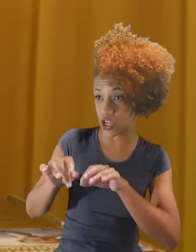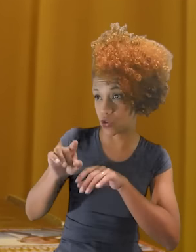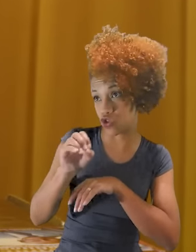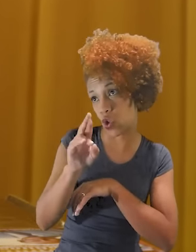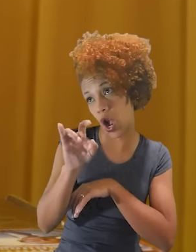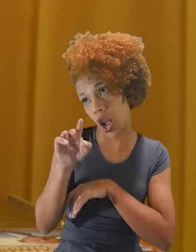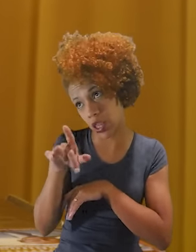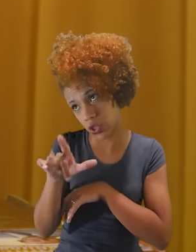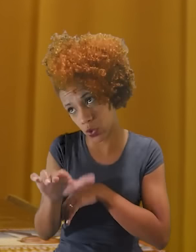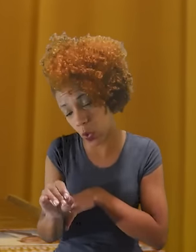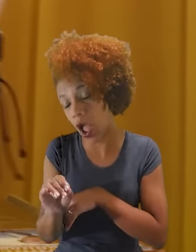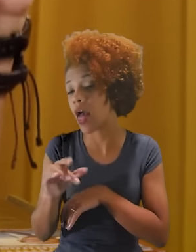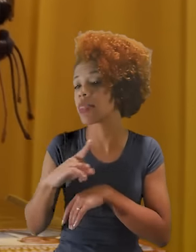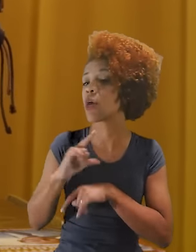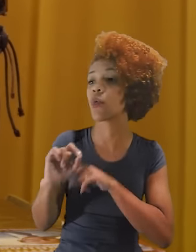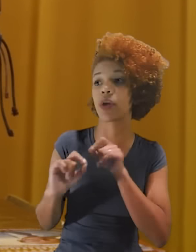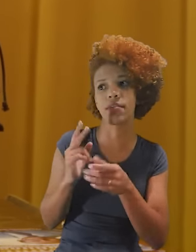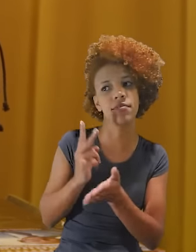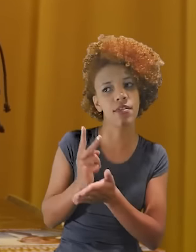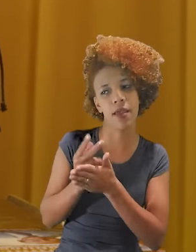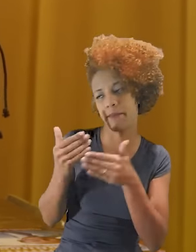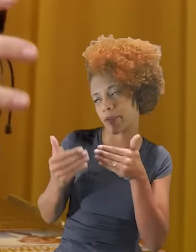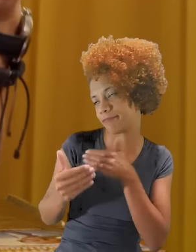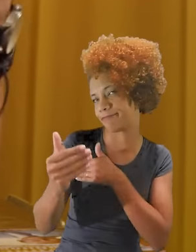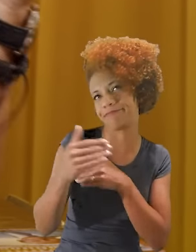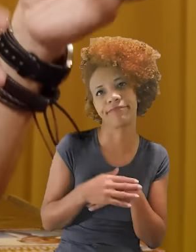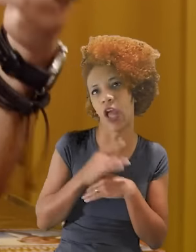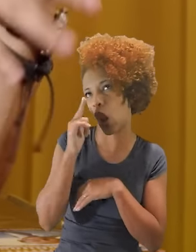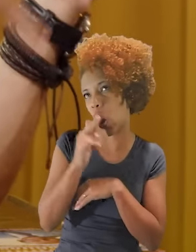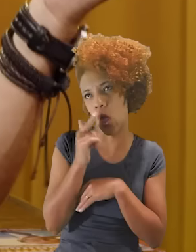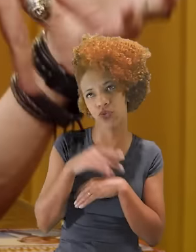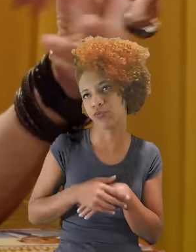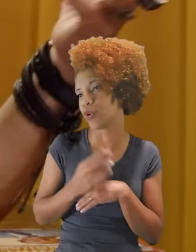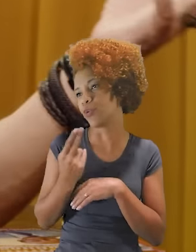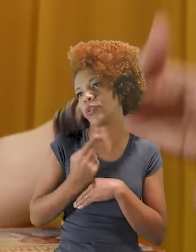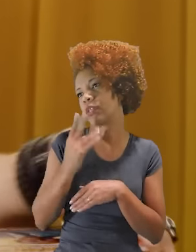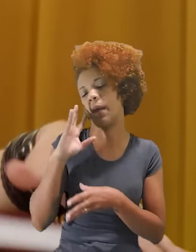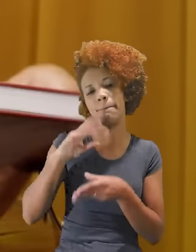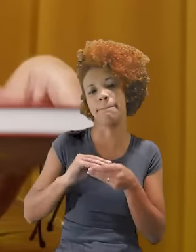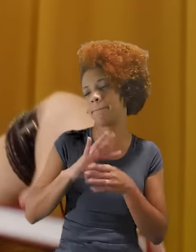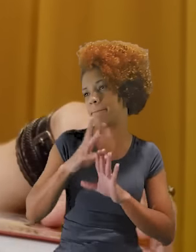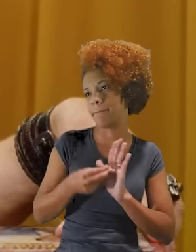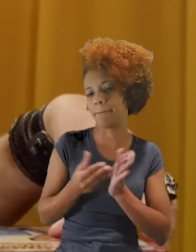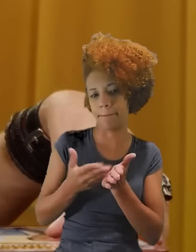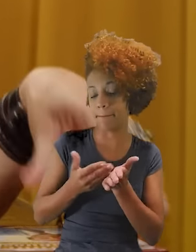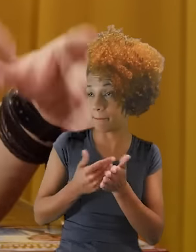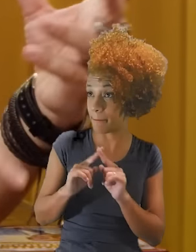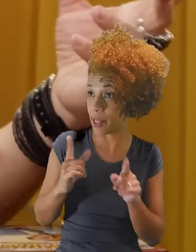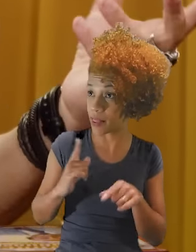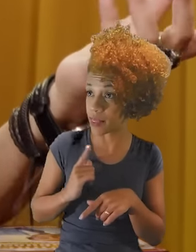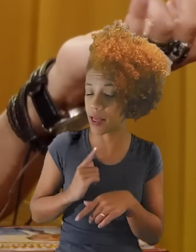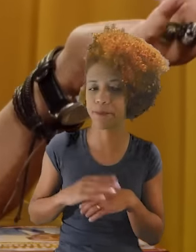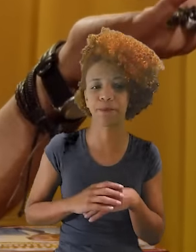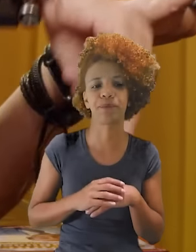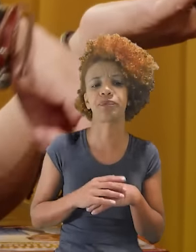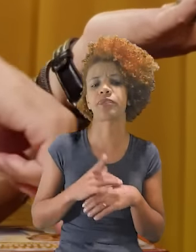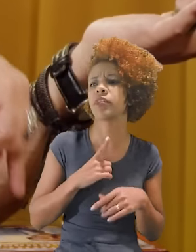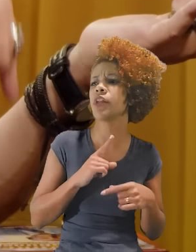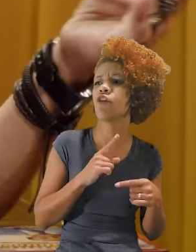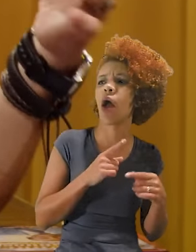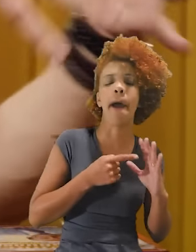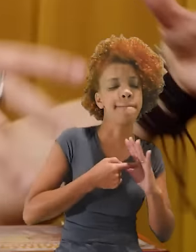o projeto de Orlando foi o seguinte, para ver como esse cara tá sempre à frente, né? A gente, obviamente, não dá para falar de tudo, no livro tem, mas para você ter uma ideia, o Walt Disney se envolveu